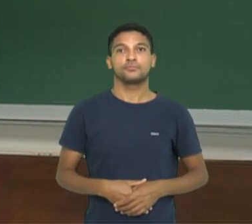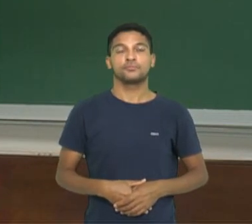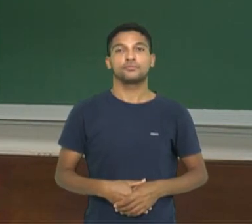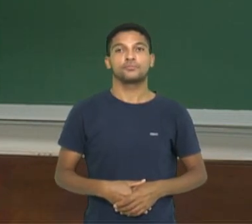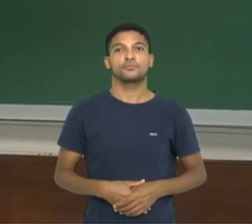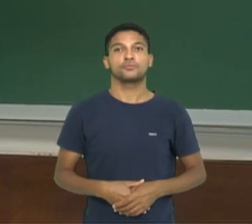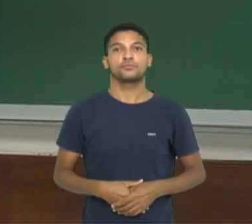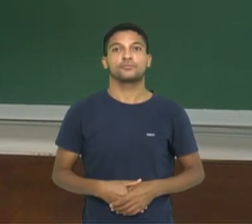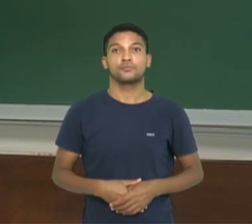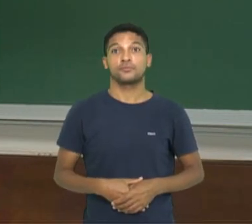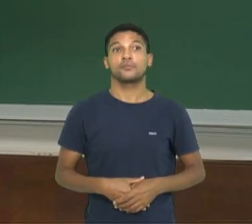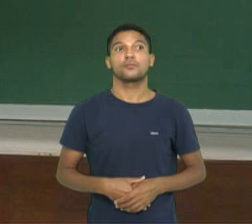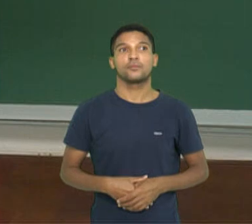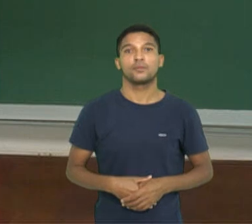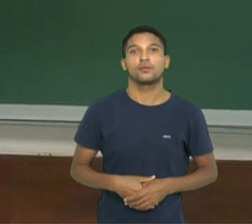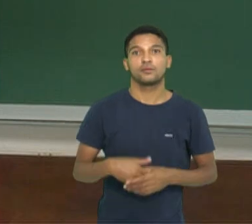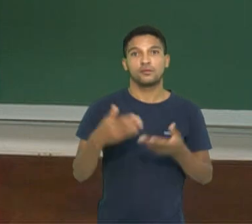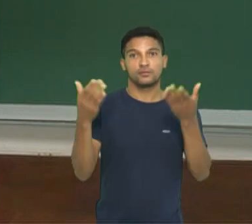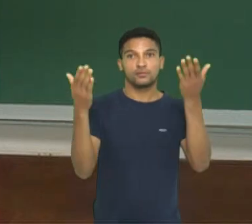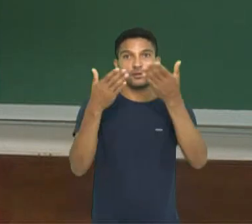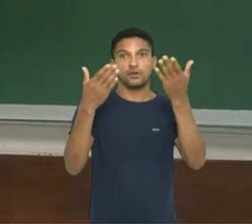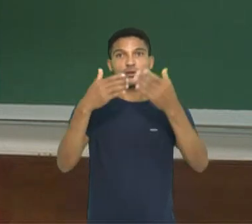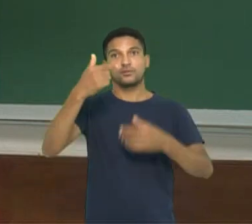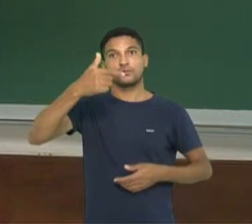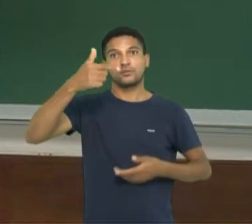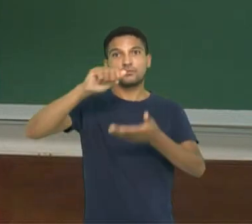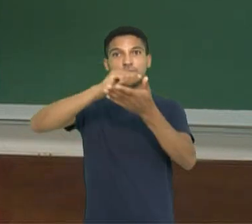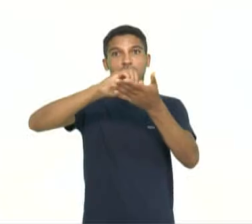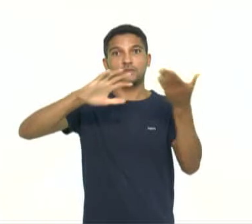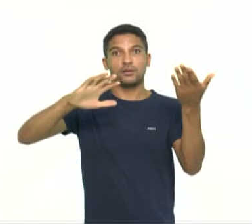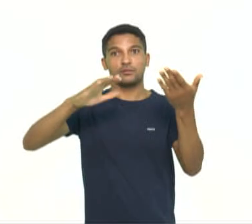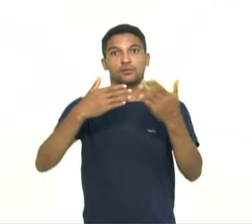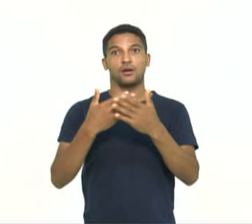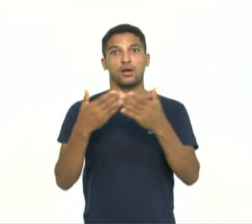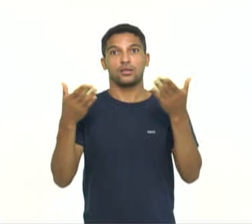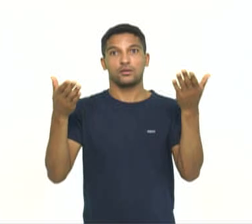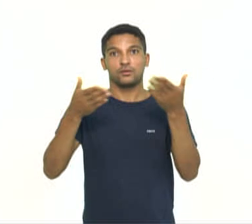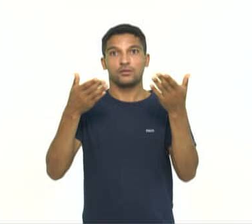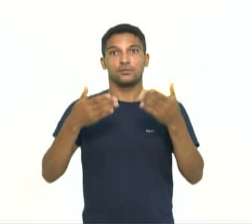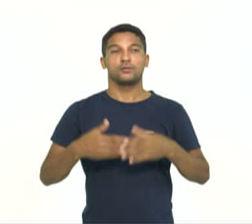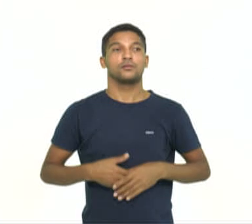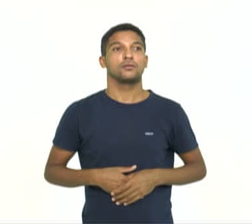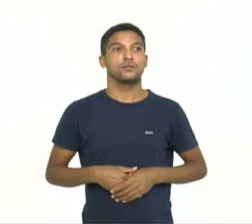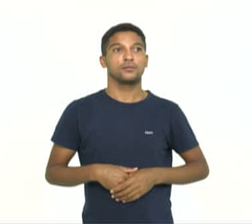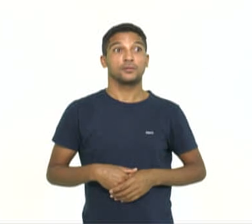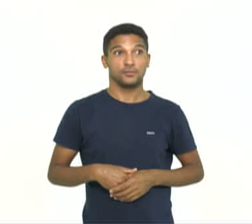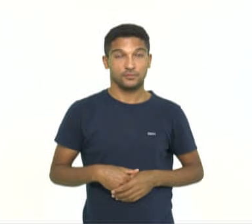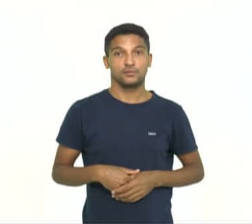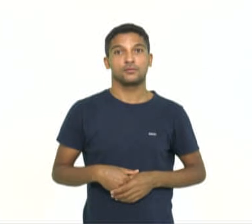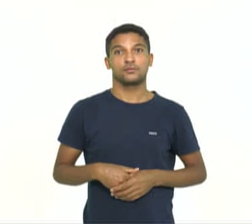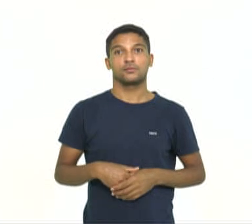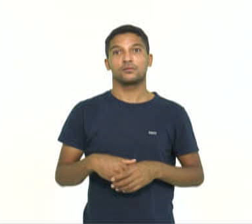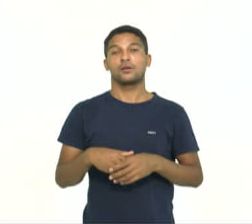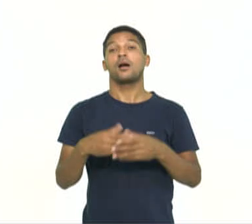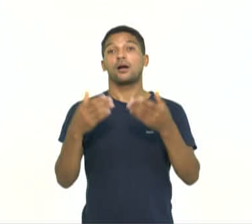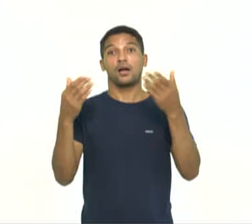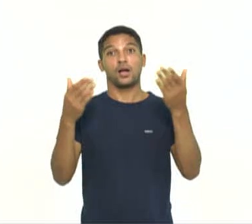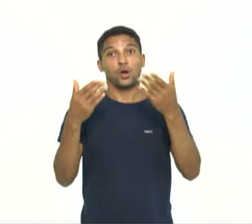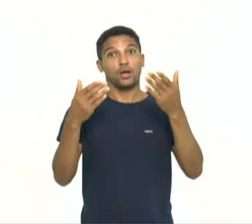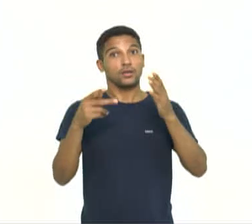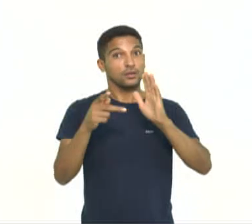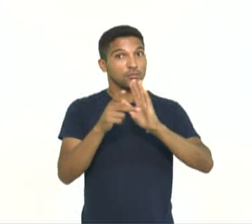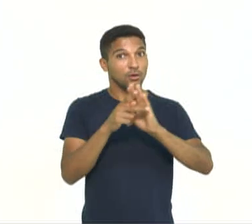Ok? Vamos para o segundo exercício da aula de hoje? Leiam aqui comigo. Ao contrário das assindéticas, as